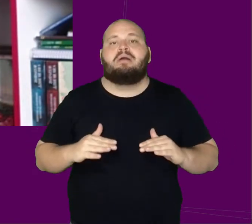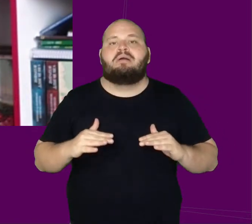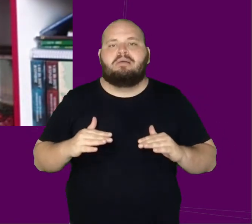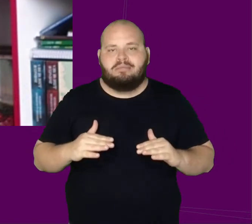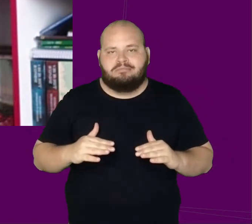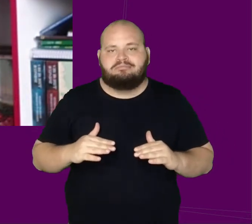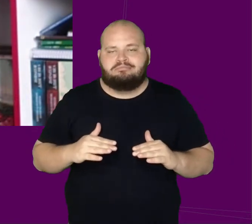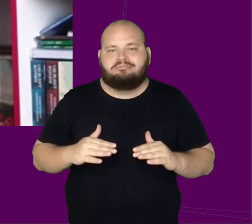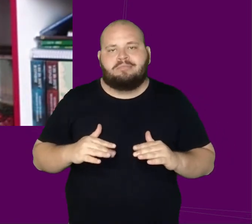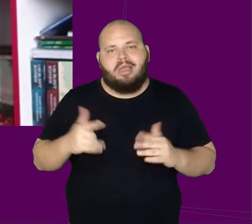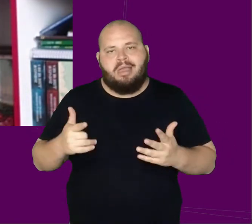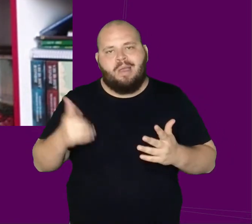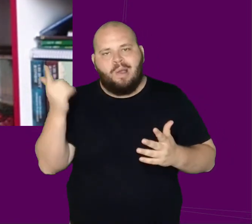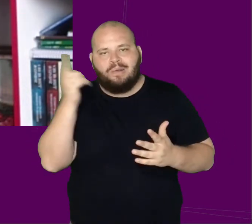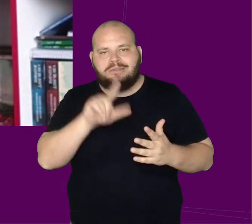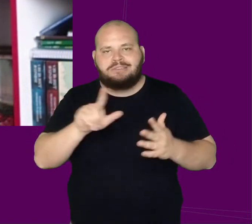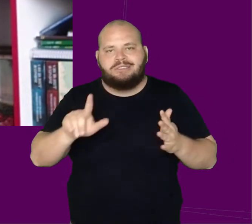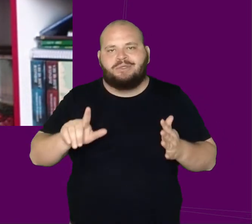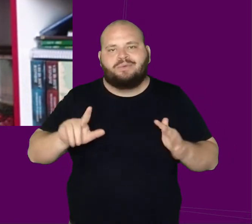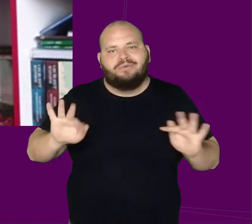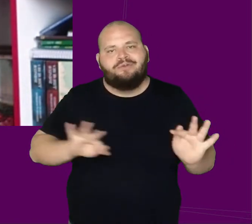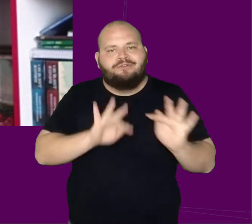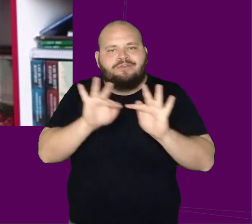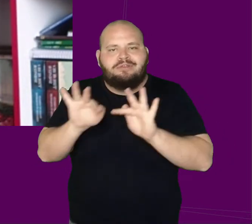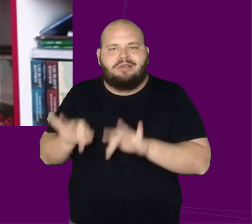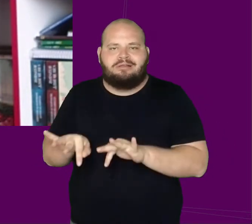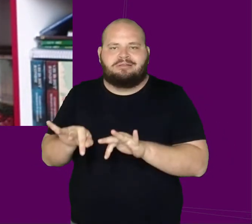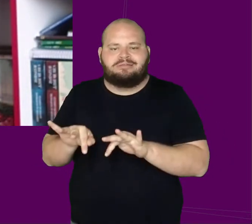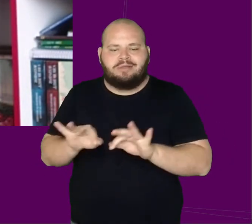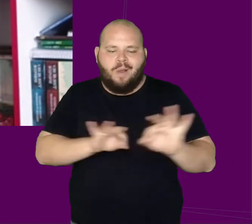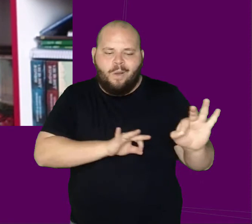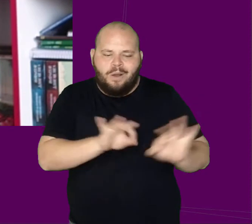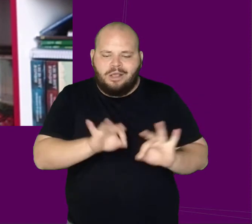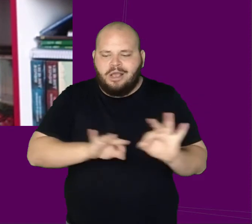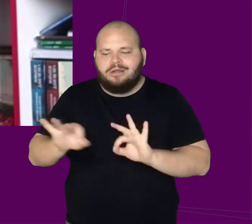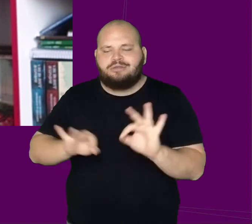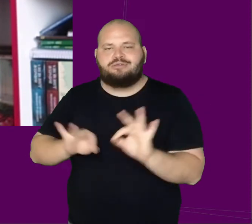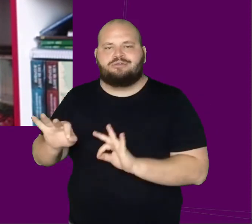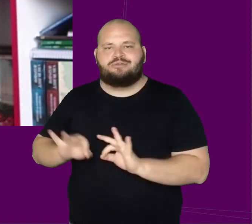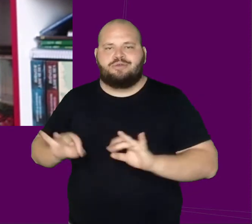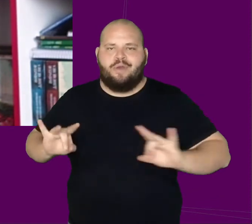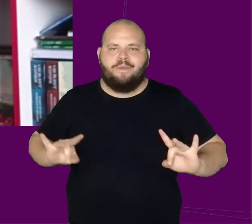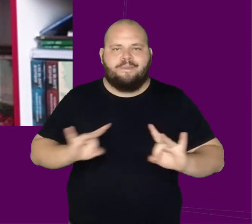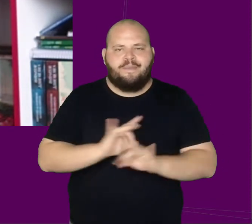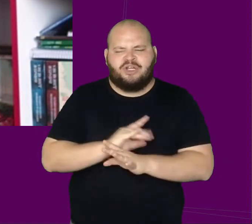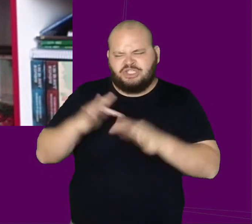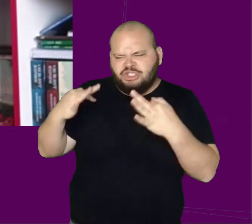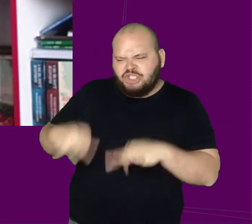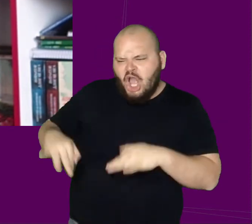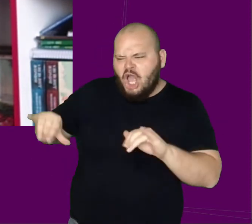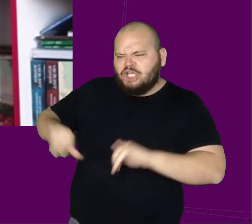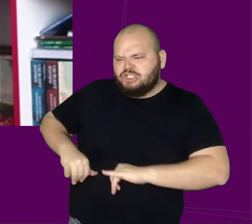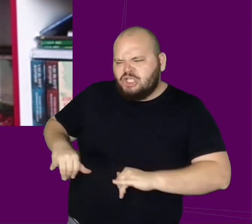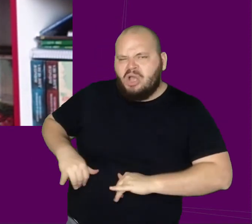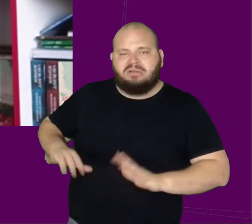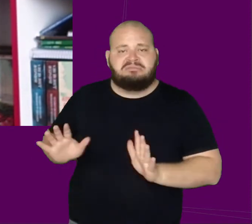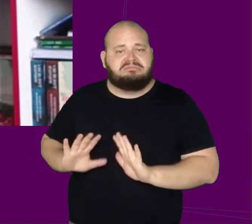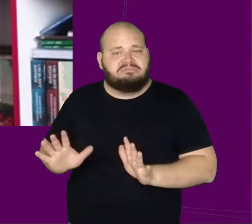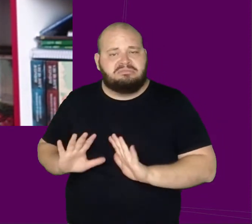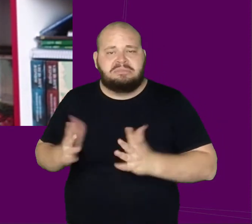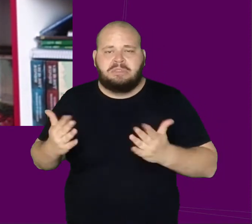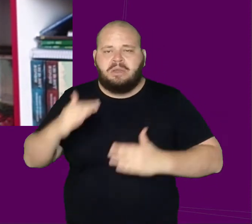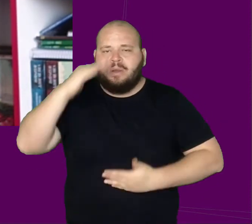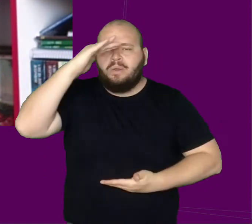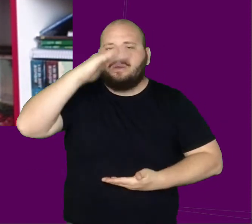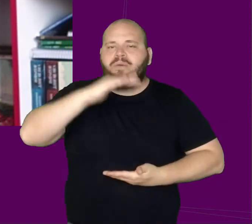bom, é que daí essa poeira deu o retoque final, né? Ela organizou as coisas, a dor já não é mais tanta, a